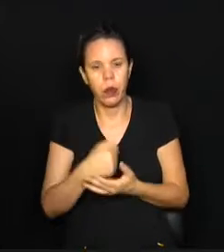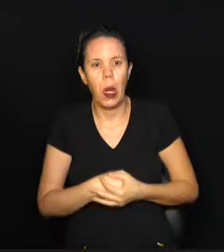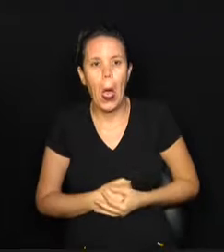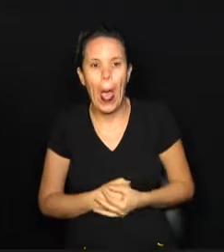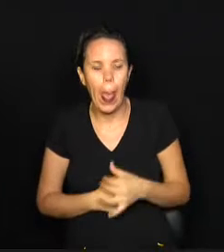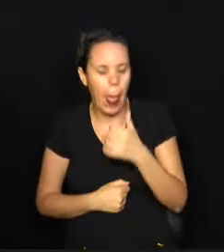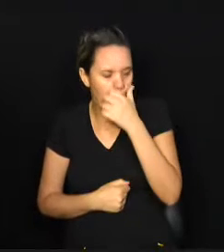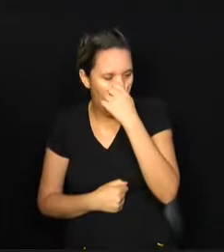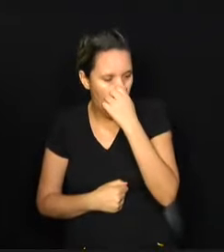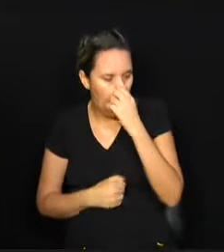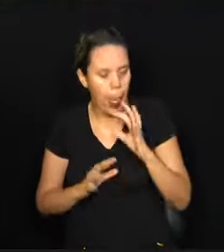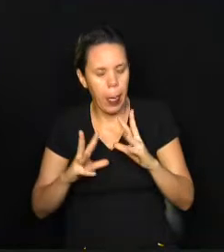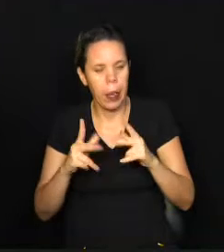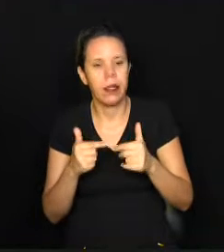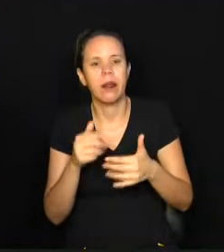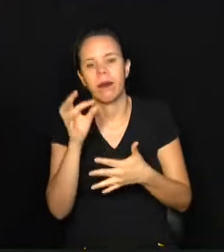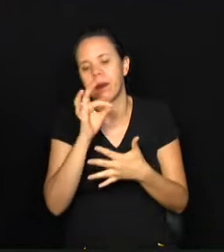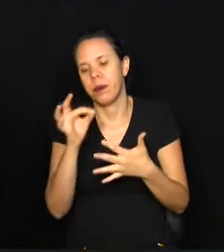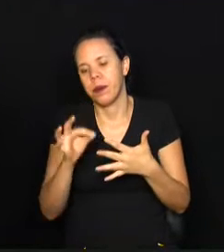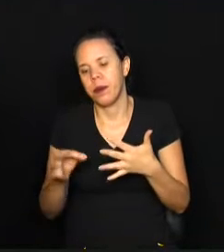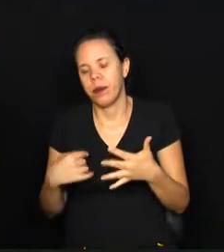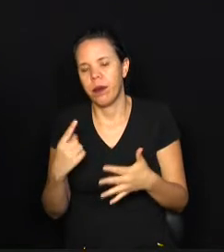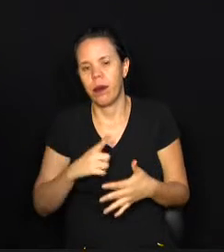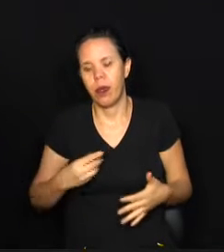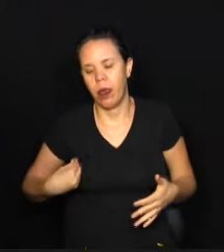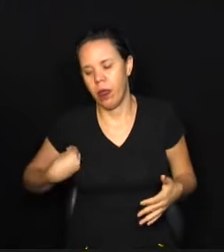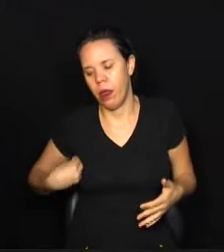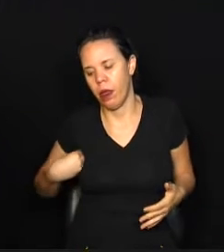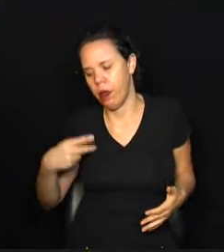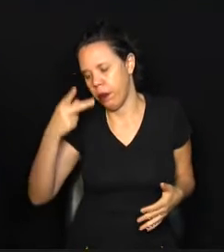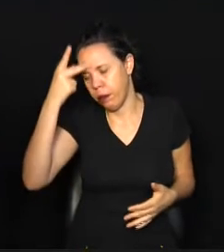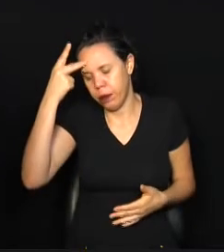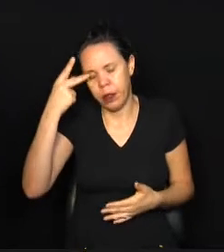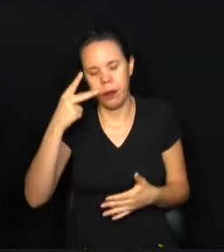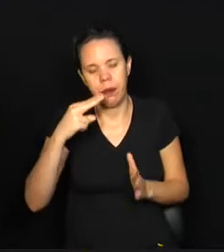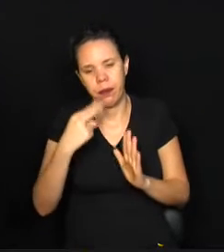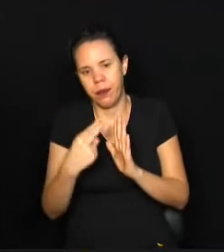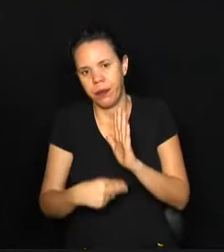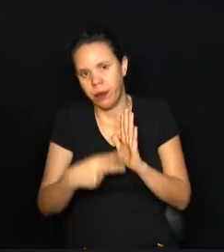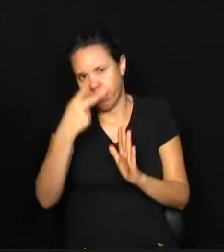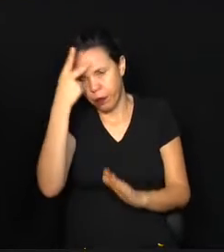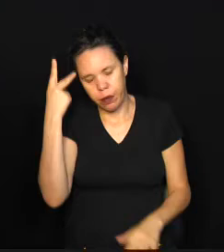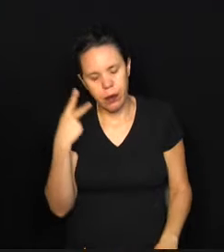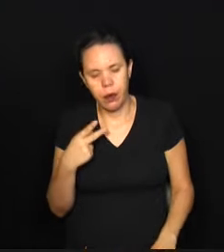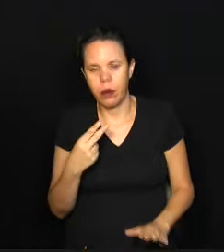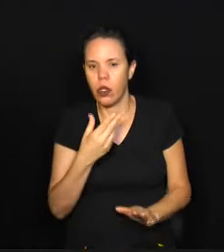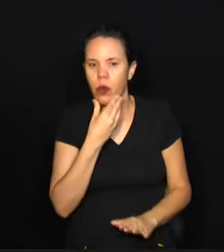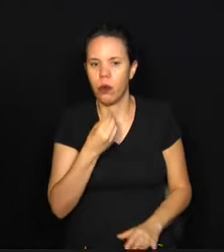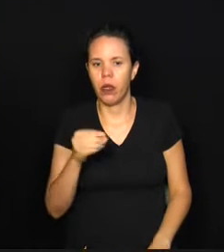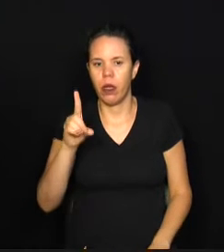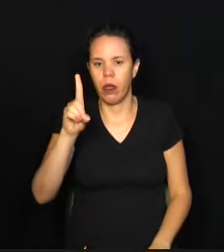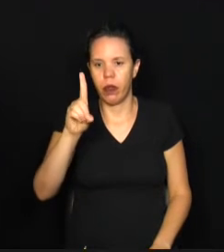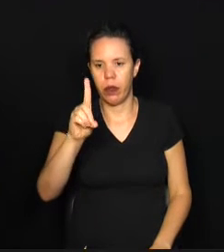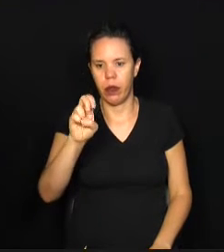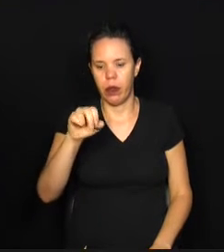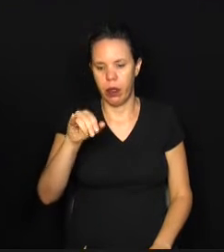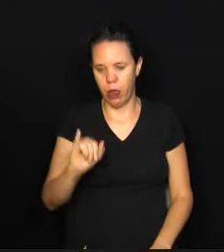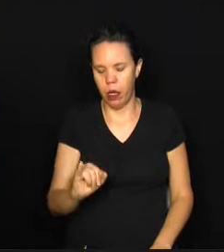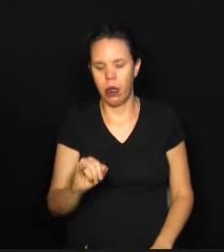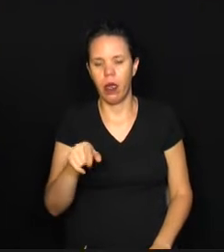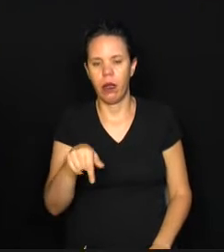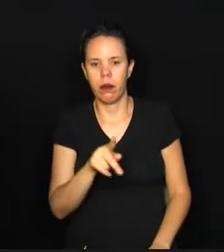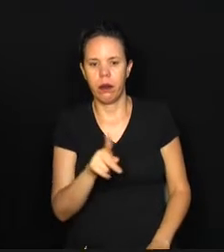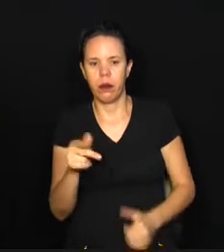de tudo isso. Nós temos aqui conosco, deixa eu ver aqui a relação, o senhor Denis José Ribeiro, que é o vice-presidente do